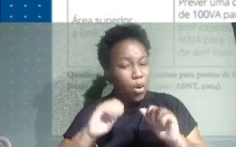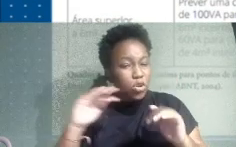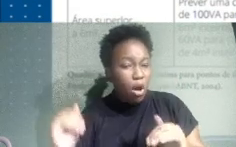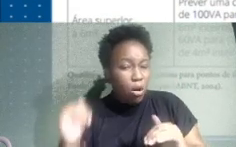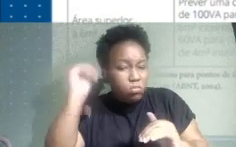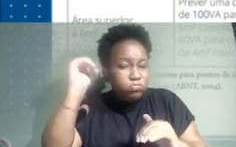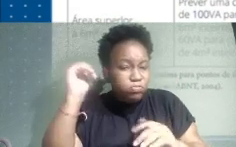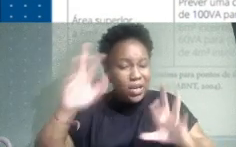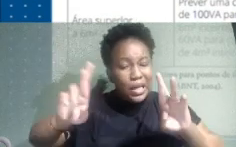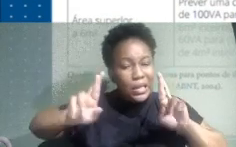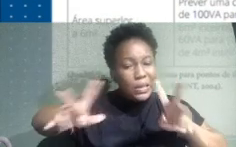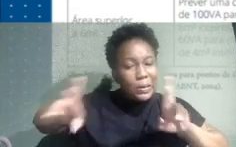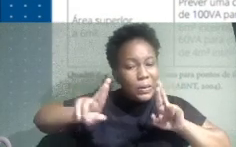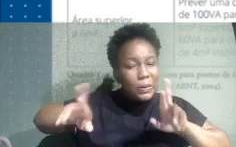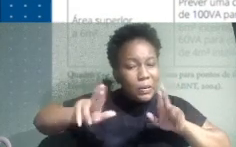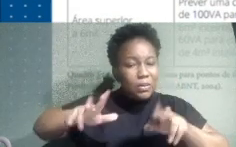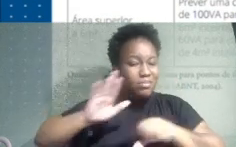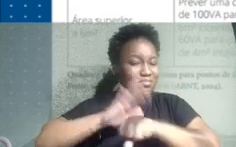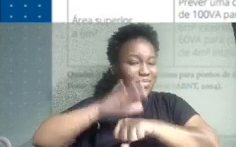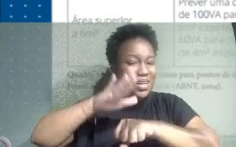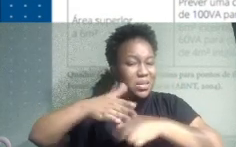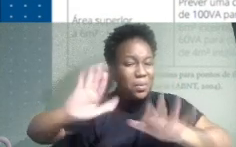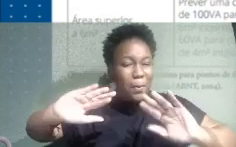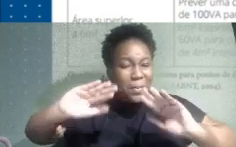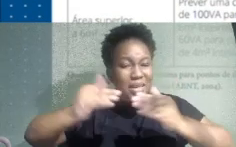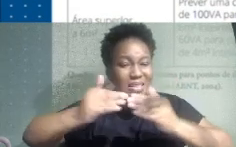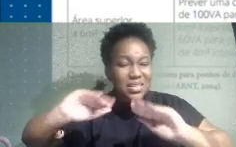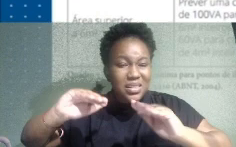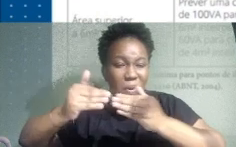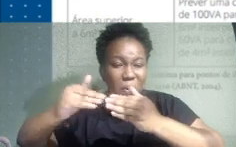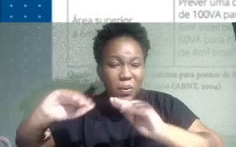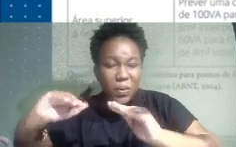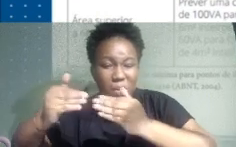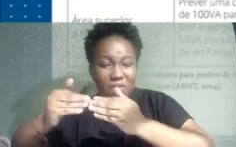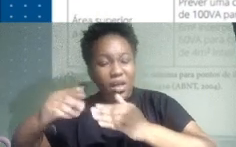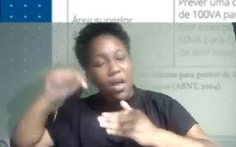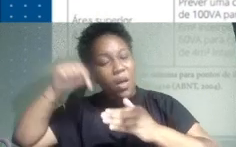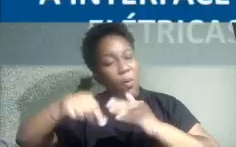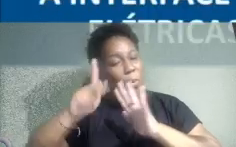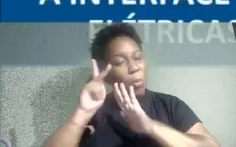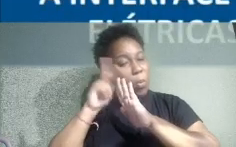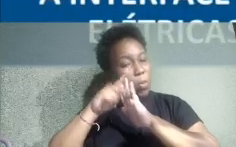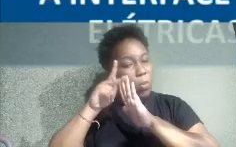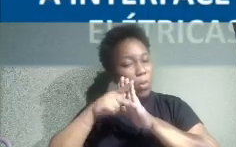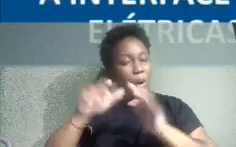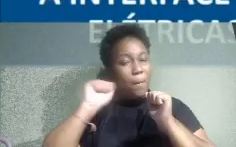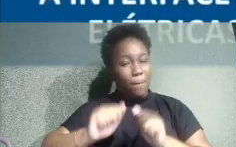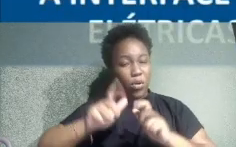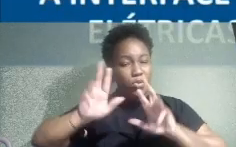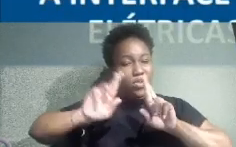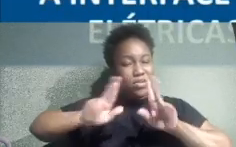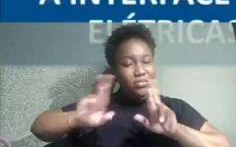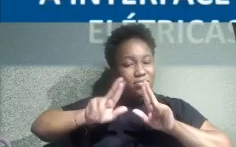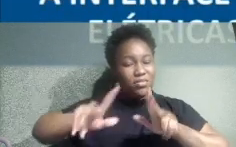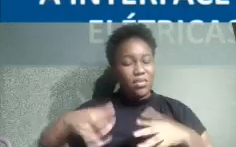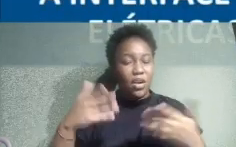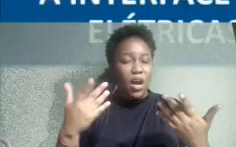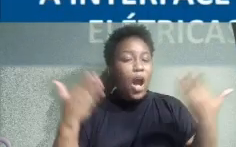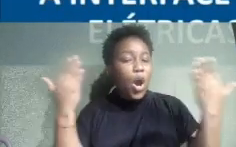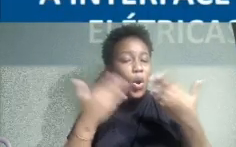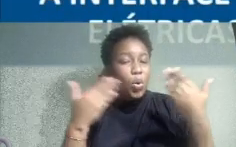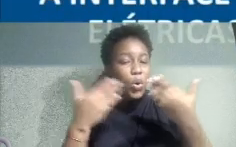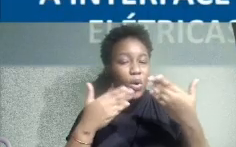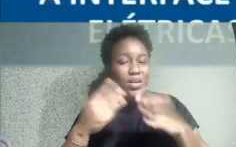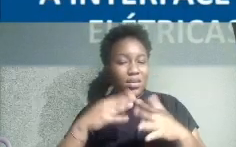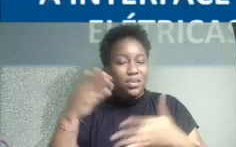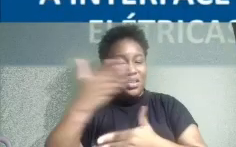Pode. Se for algo mais específico, se já tiver aquela determinação em projeto, você pode ter algo diferenciado. Com relação à interface dos